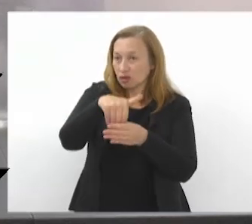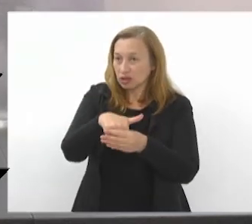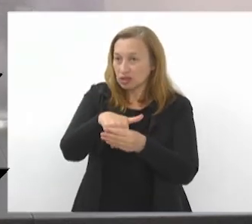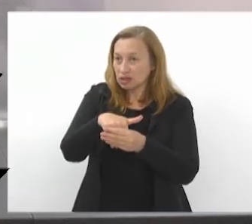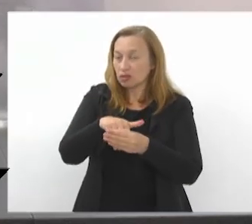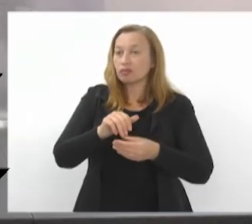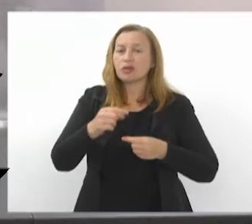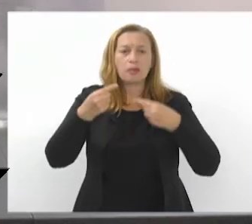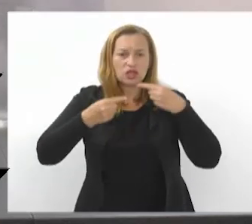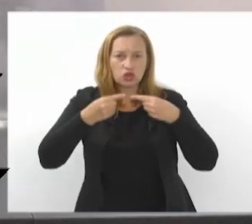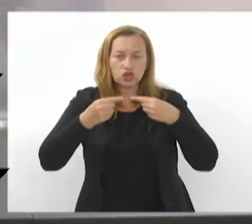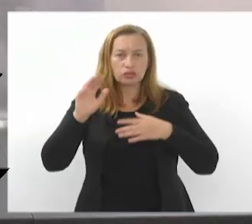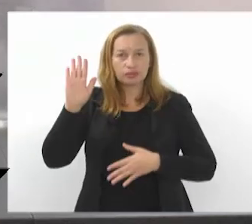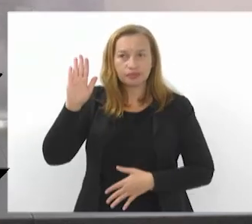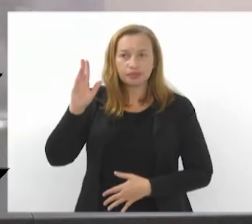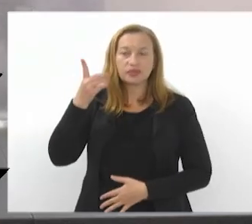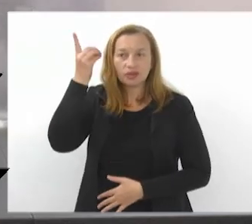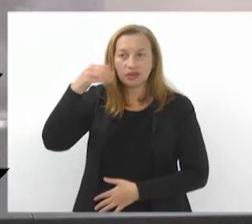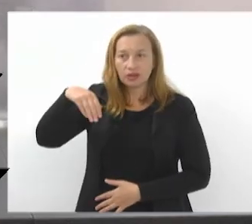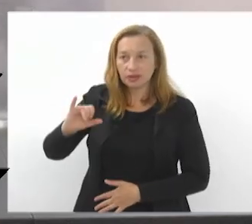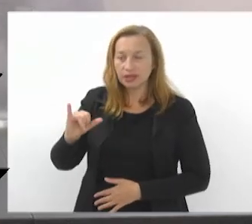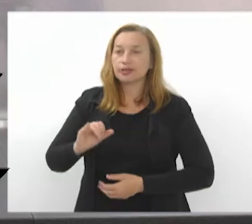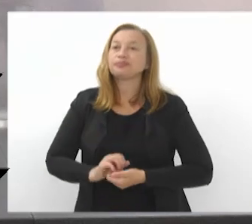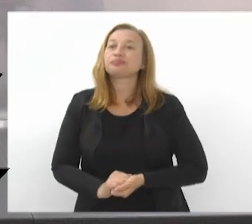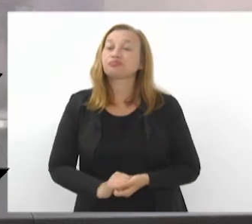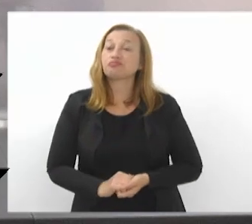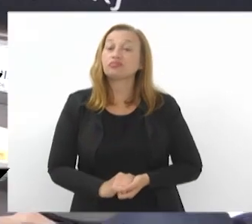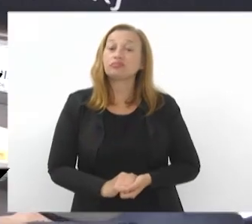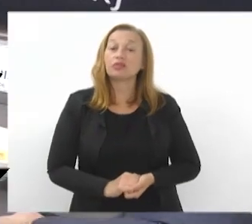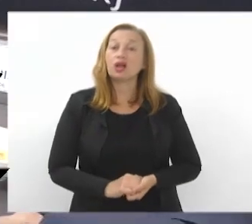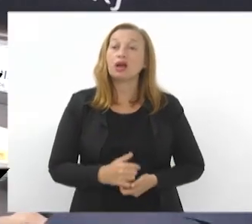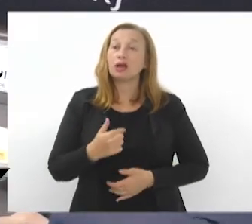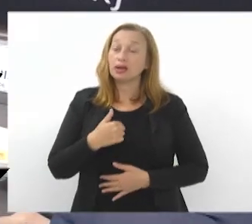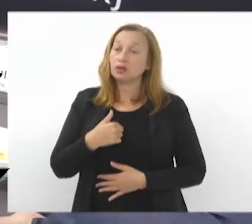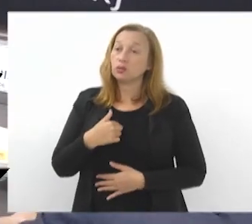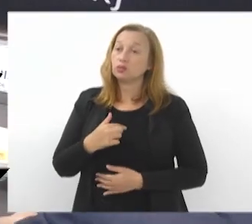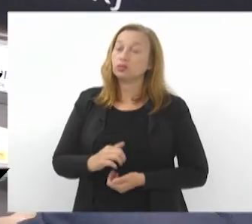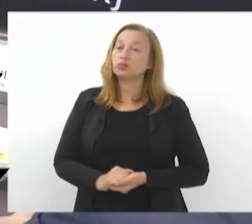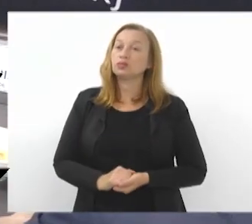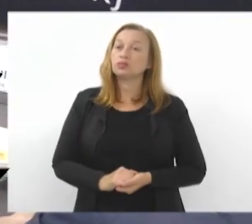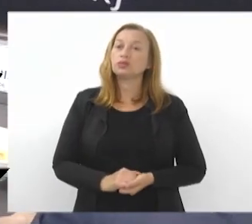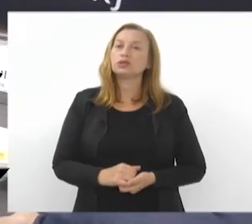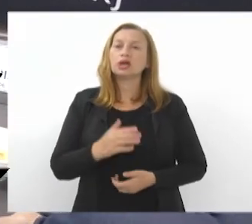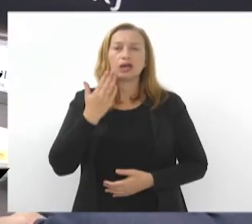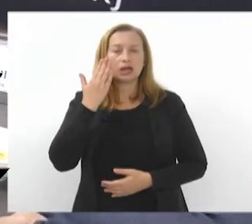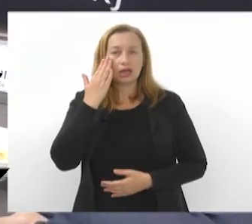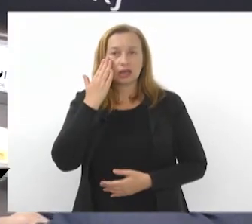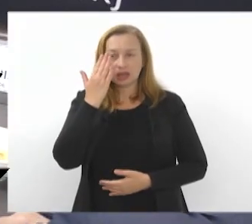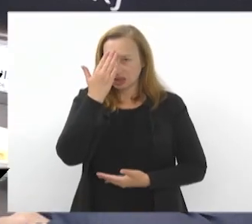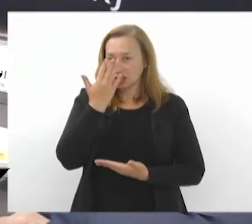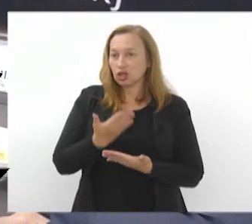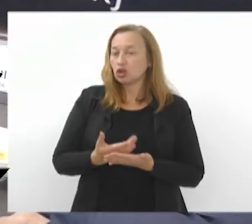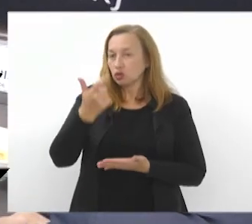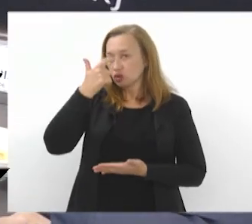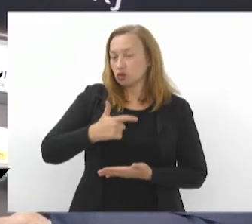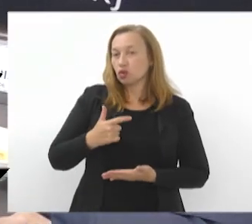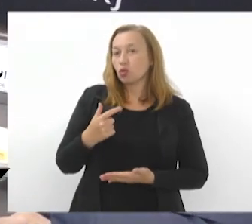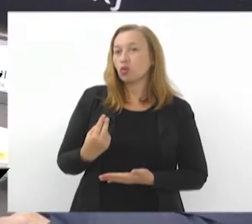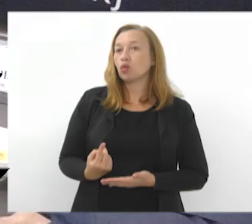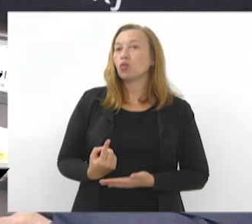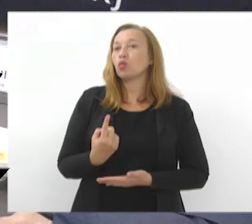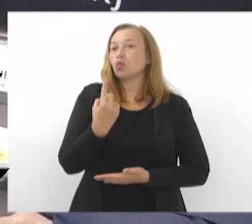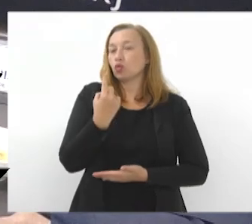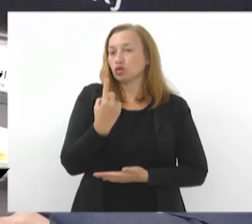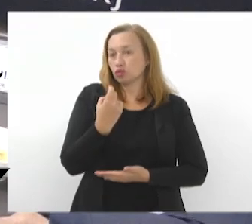Para discutir Para rapidamente. discutir, deputado Mink. Eu, por acaso, creio que atualmente eu sou o único deputado de origem